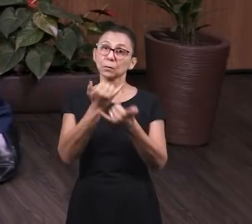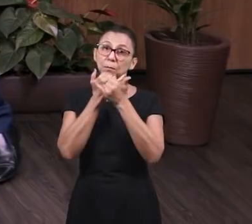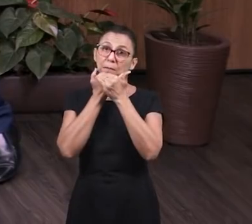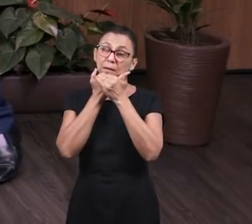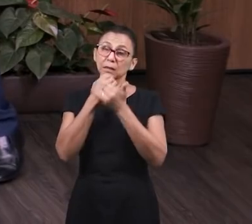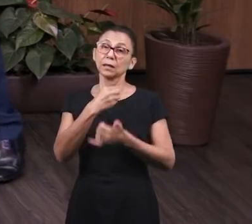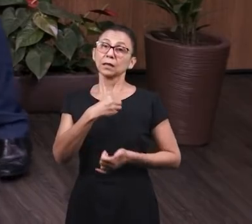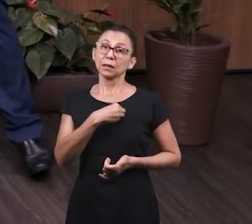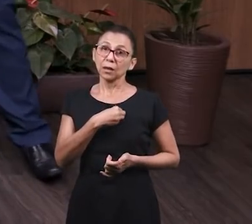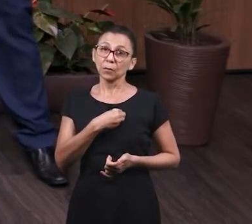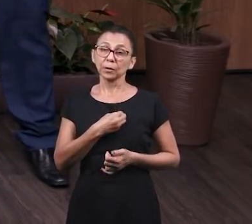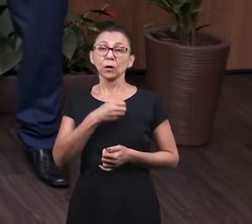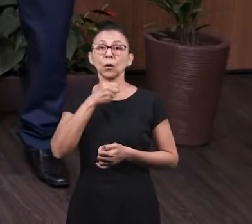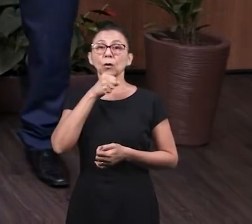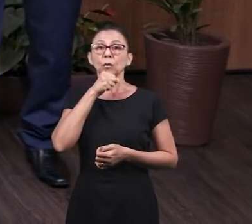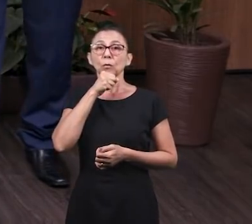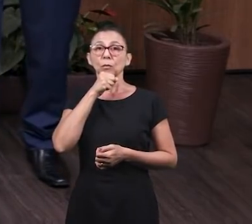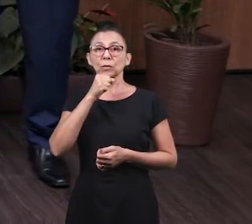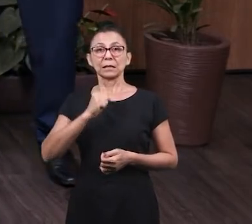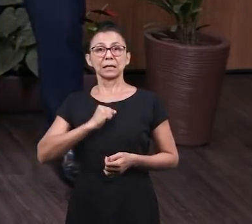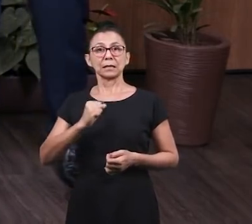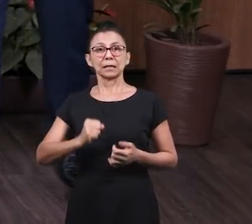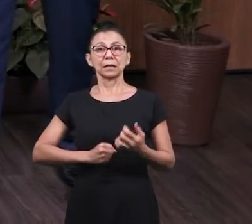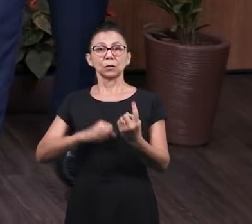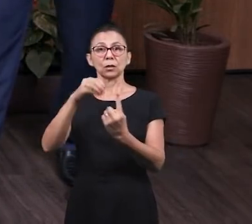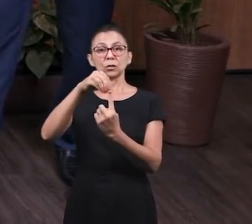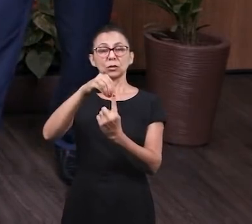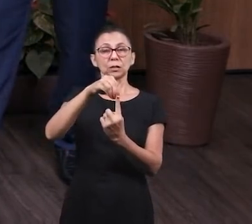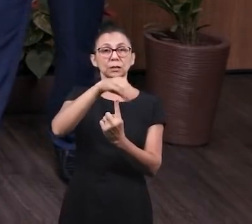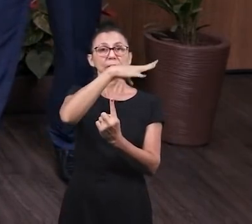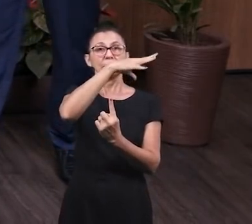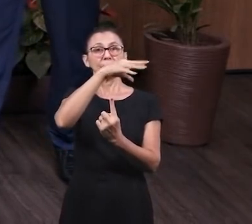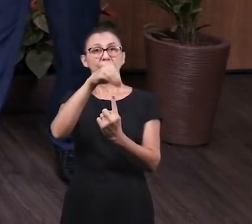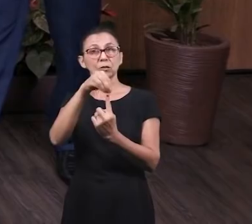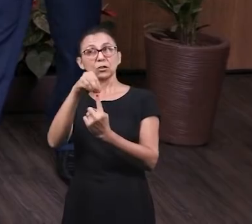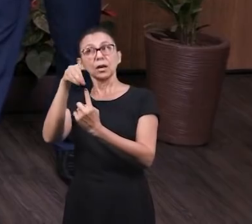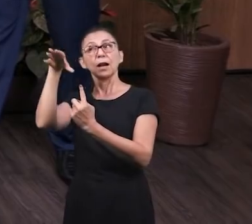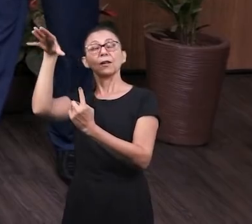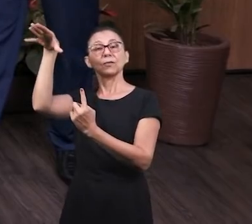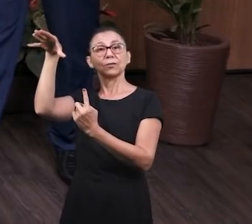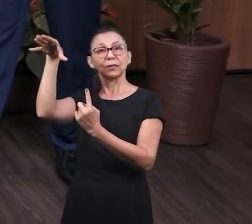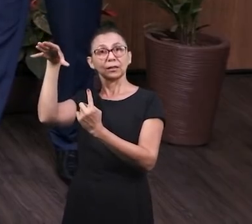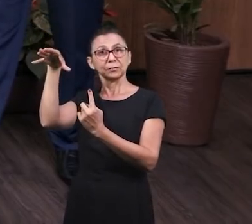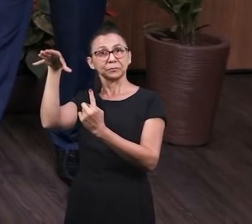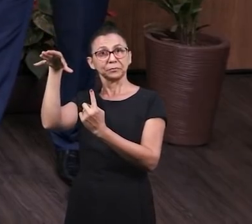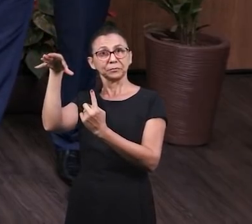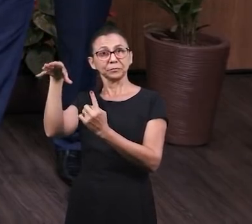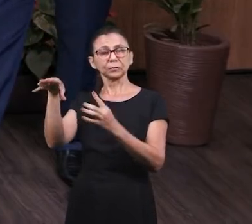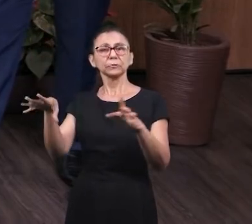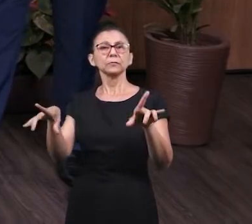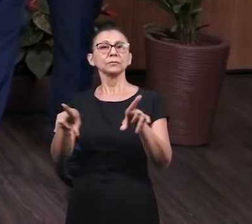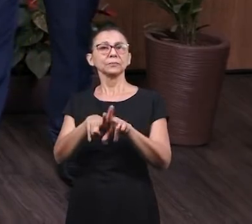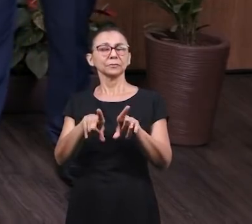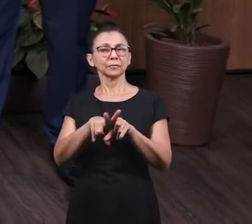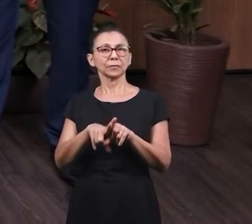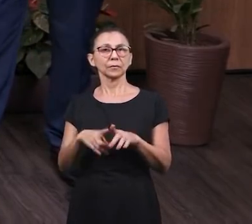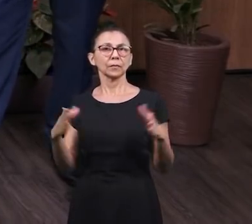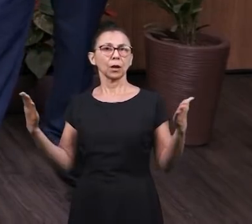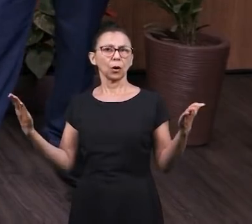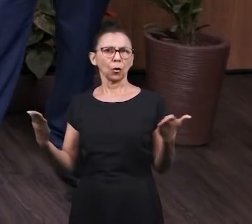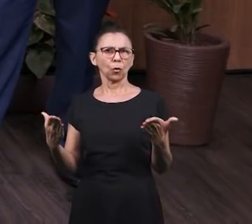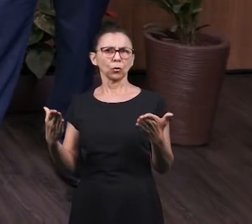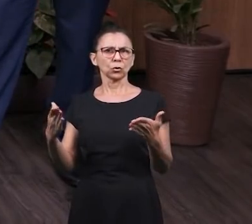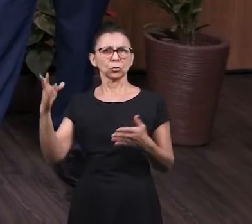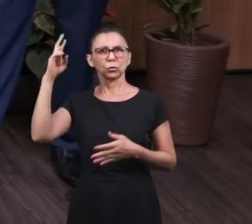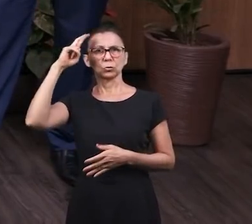do sacerdote. Da mesma maneira, o homem, quando chamado por Deus, ele recebe um